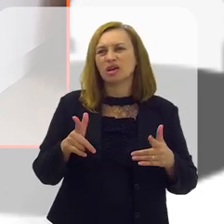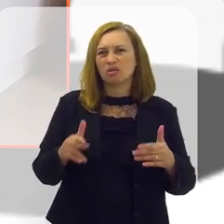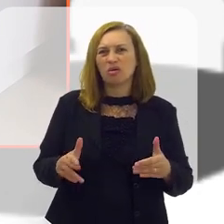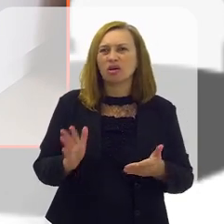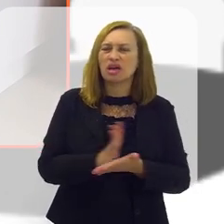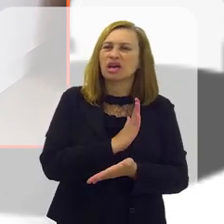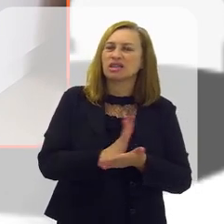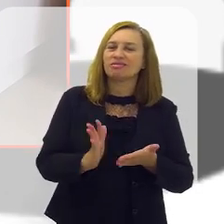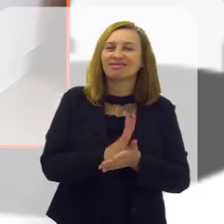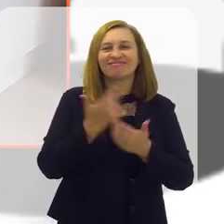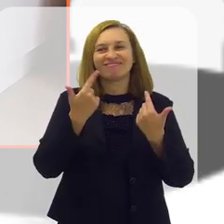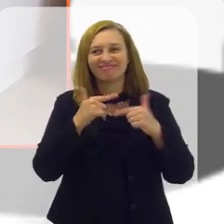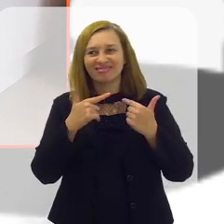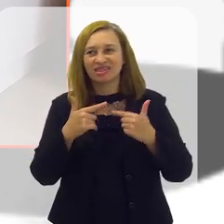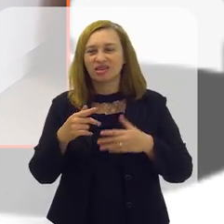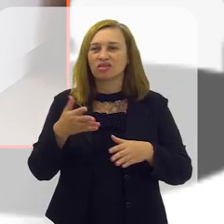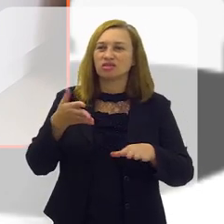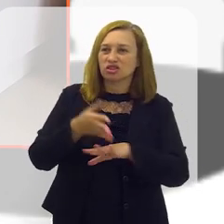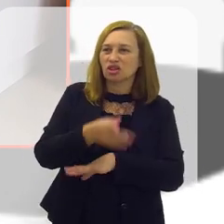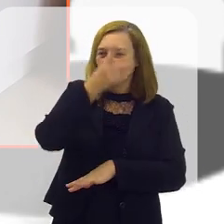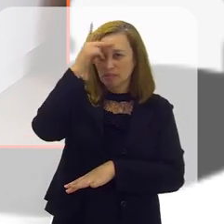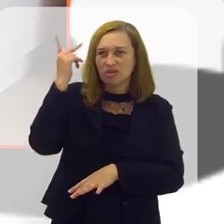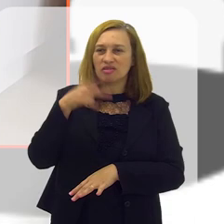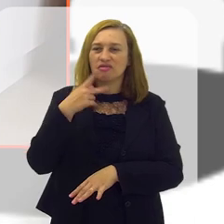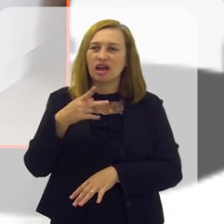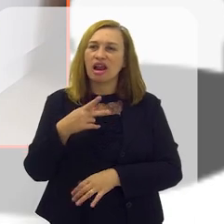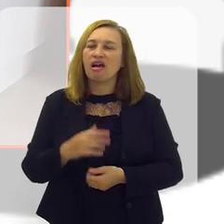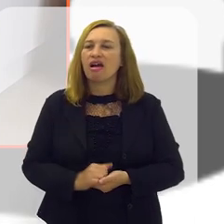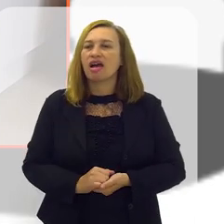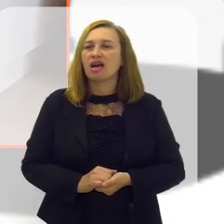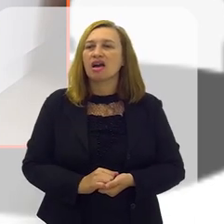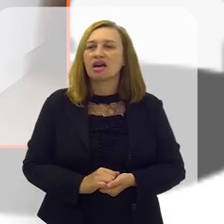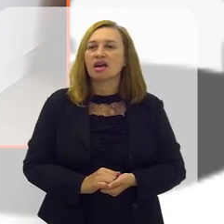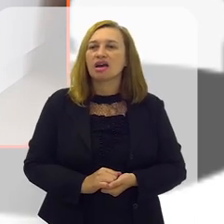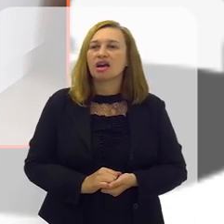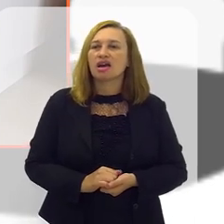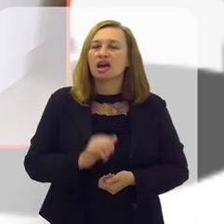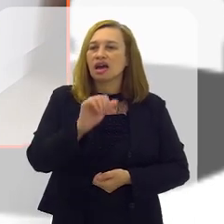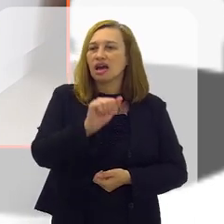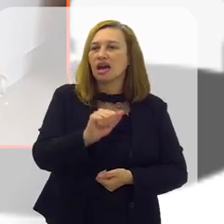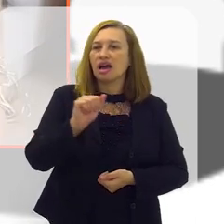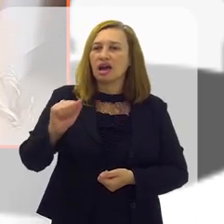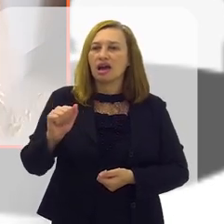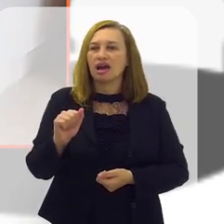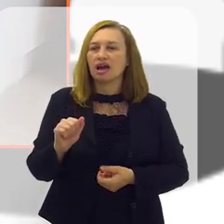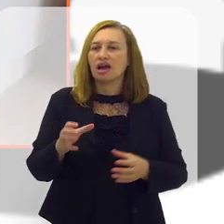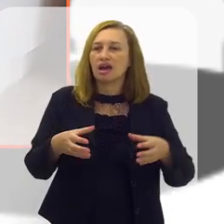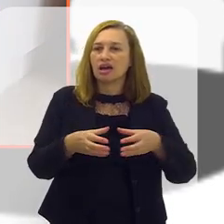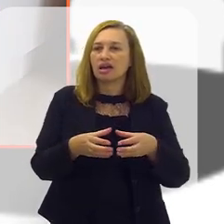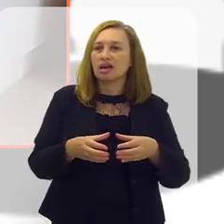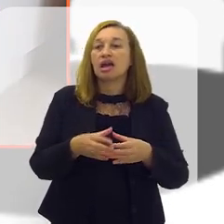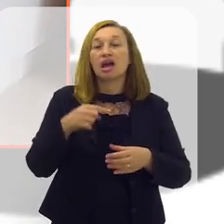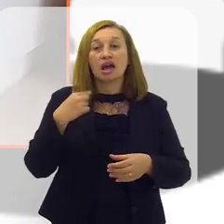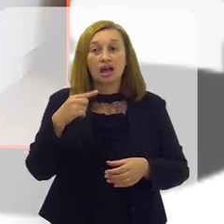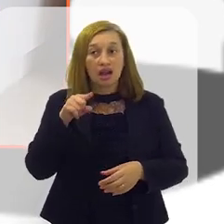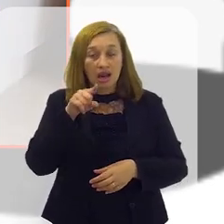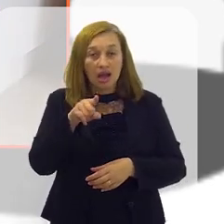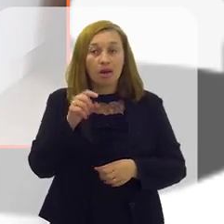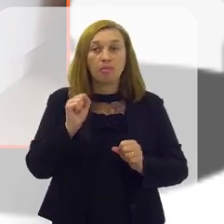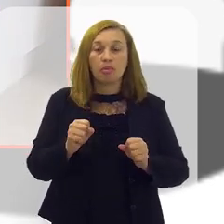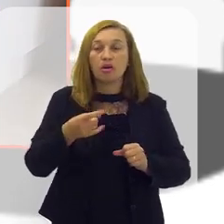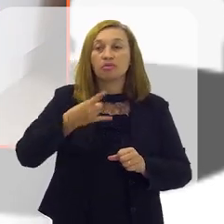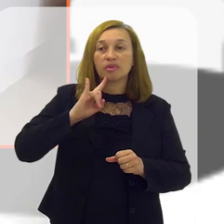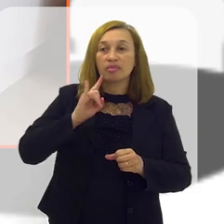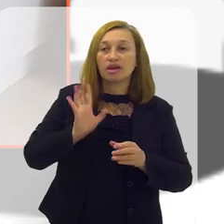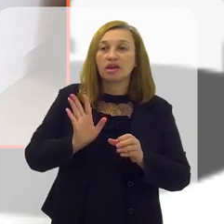mesma maneira que às vezes a gente ri, né, quando chega alguém que fala assim, ah, Alcoólicos Anônimos, deve ser porque lá a gente pode